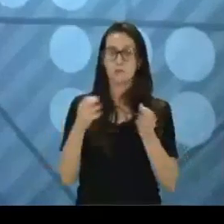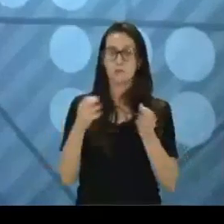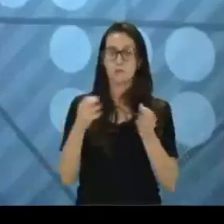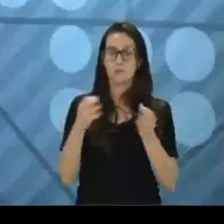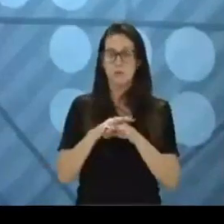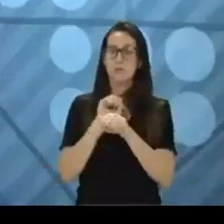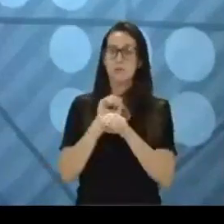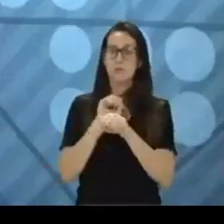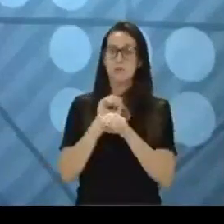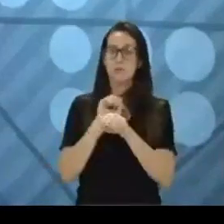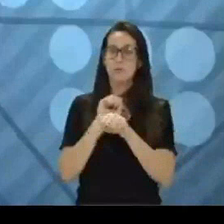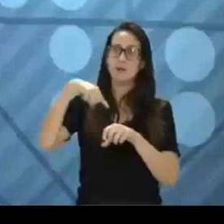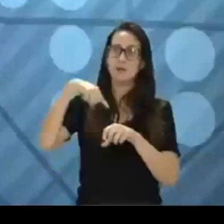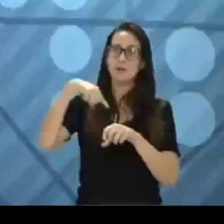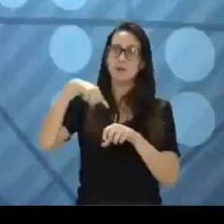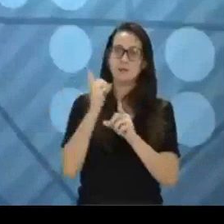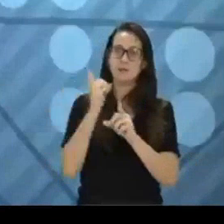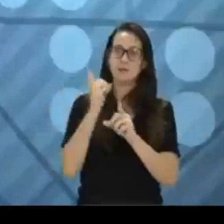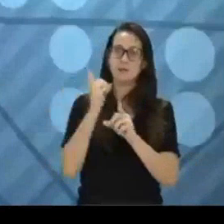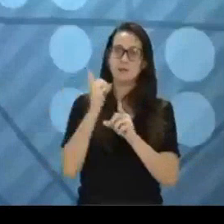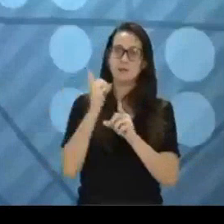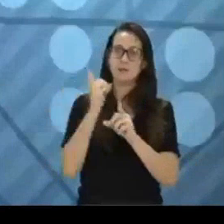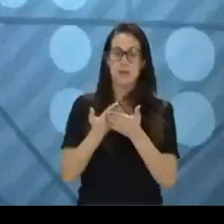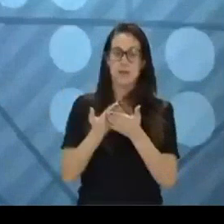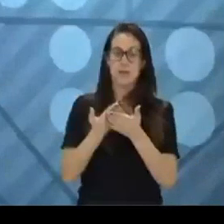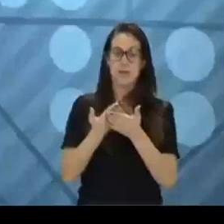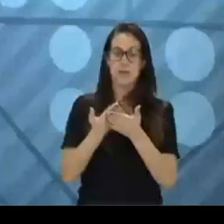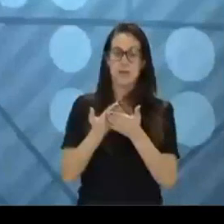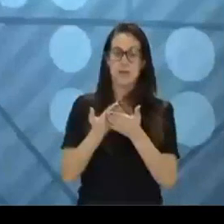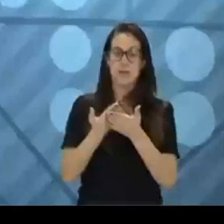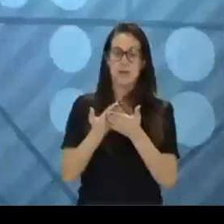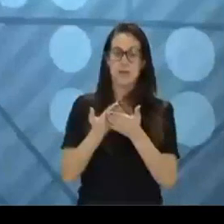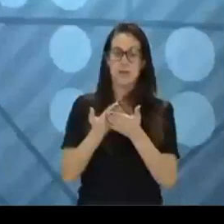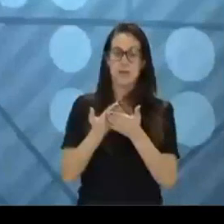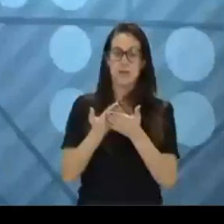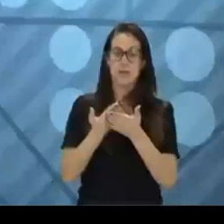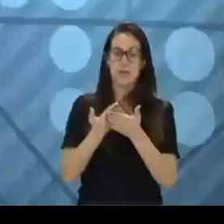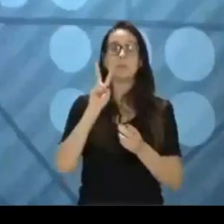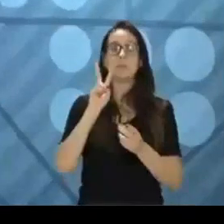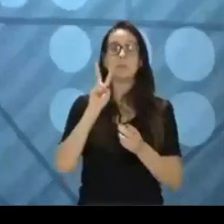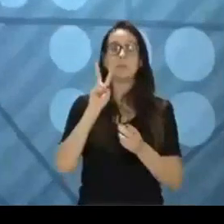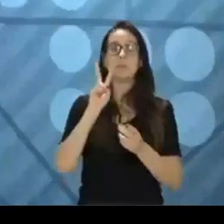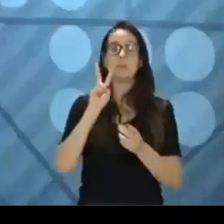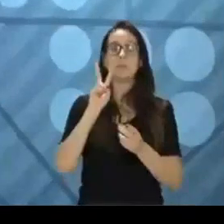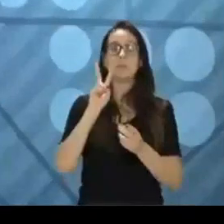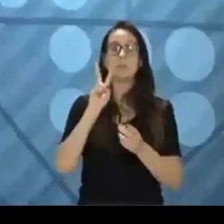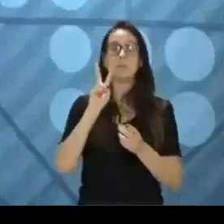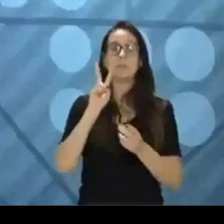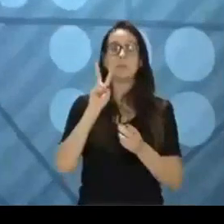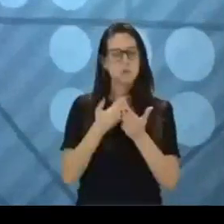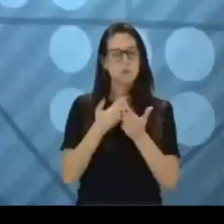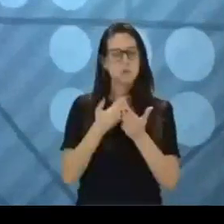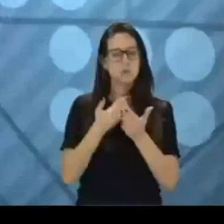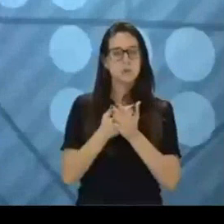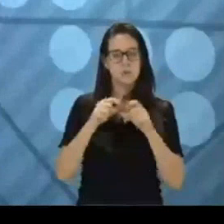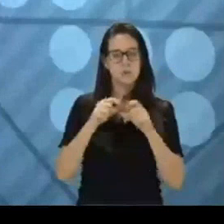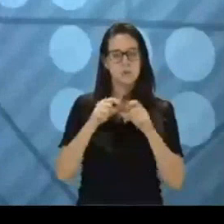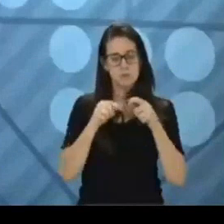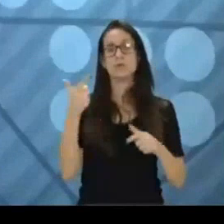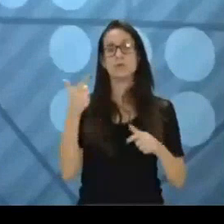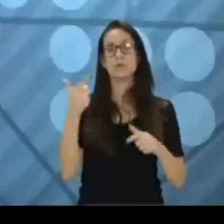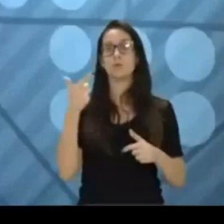espero vocês para a nossa próxima aula. Na nossa próxima aula, nós vamos retomar o estudo da citologia, então nós vamos retomar a visualização de